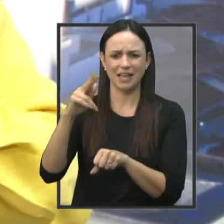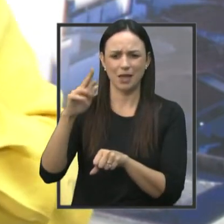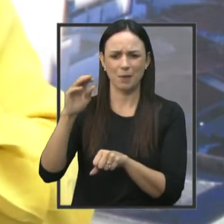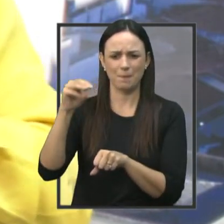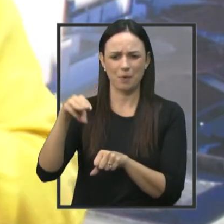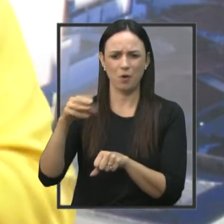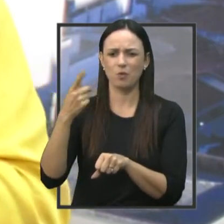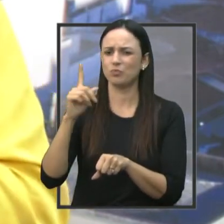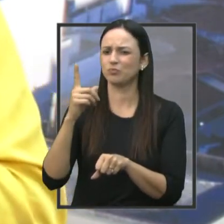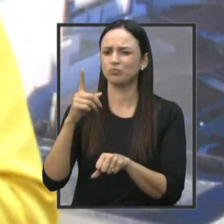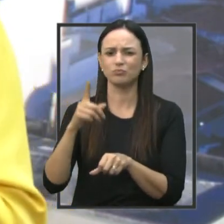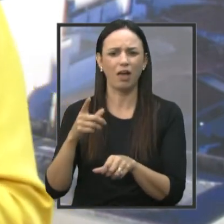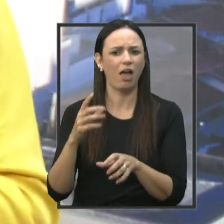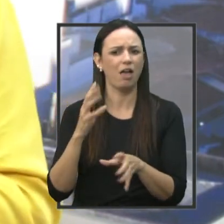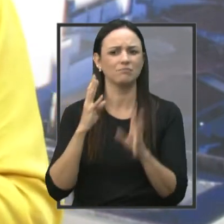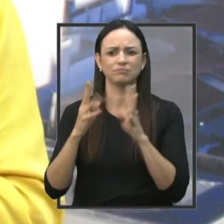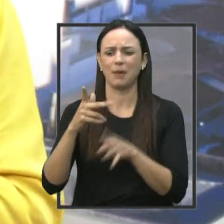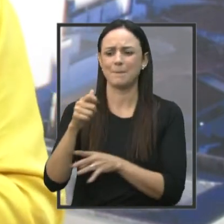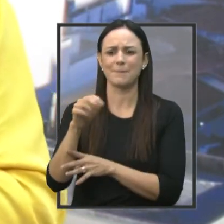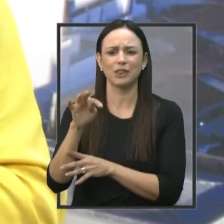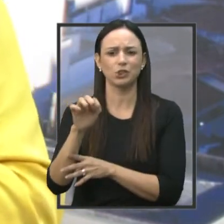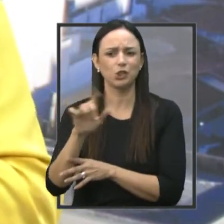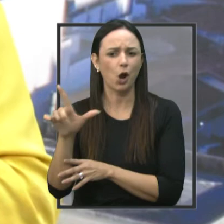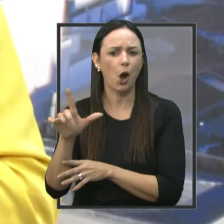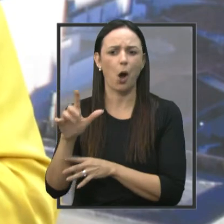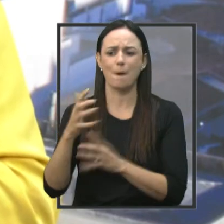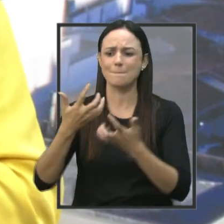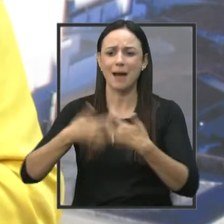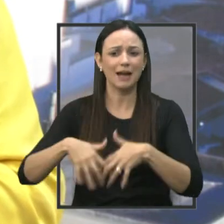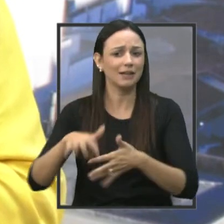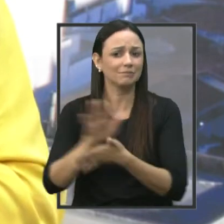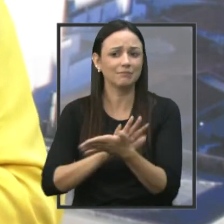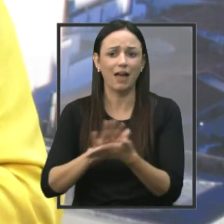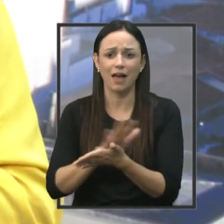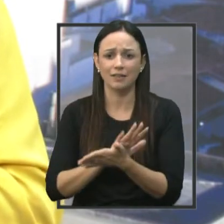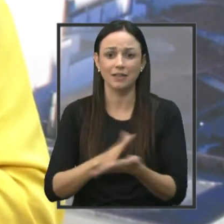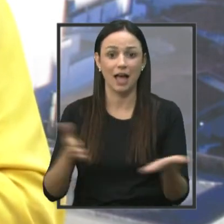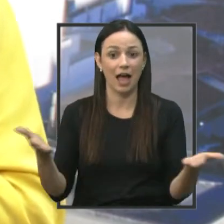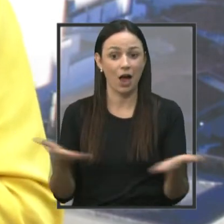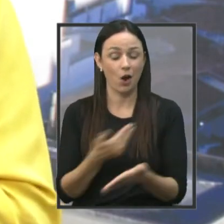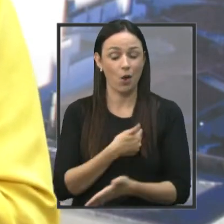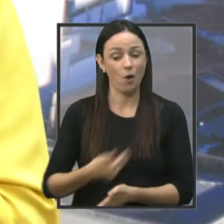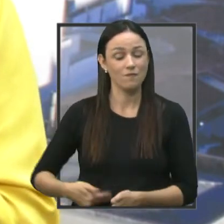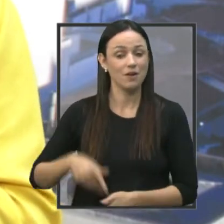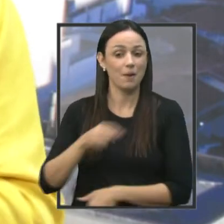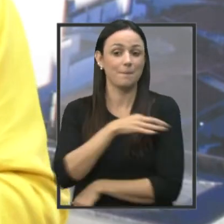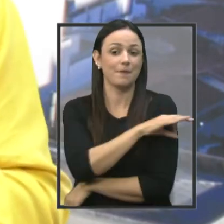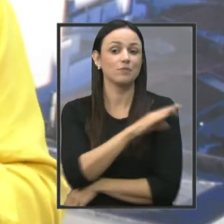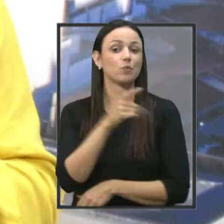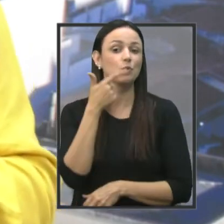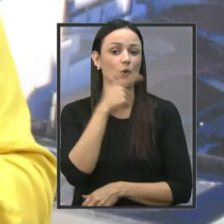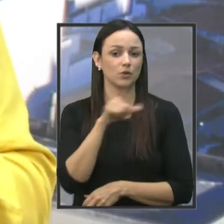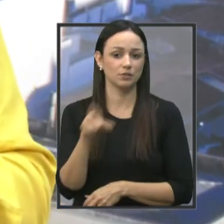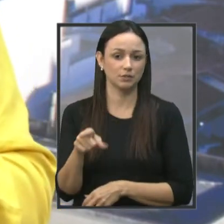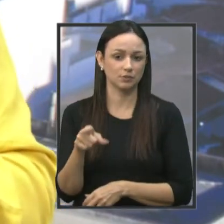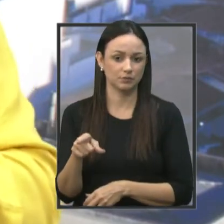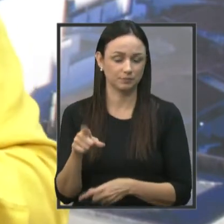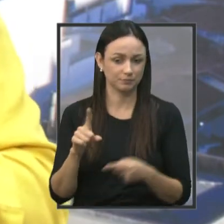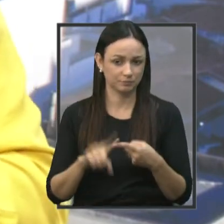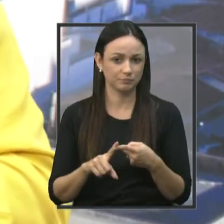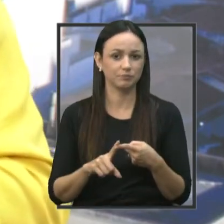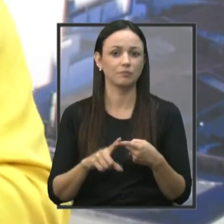patrol, não existe máquina nenhuma. Agora que o governo, o prefeito conseguiu, você está entendendo? Por intermédio